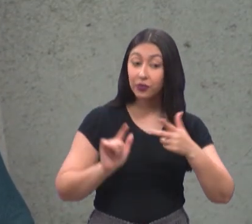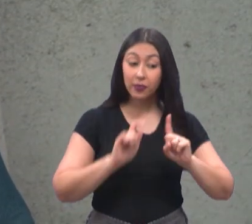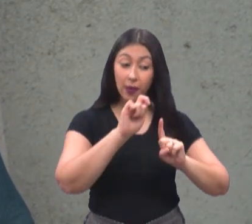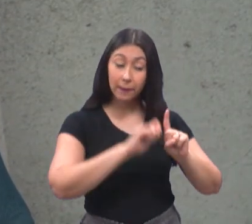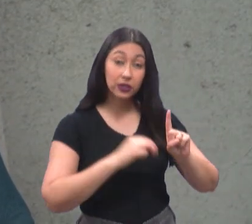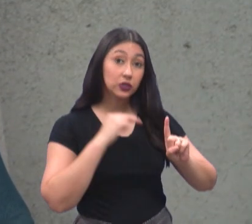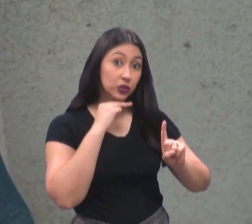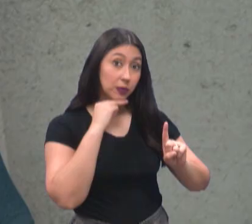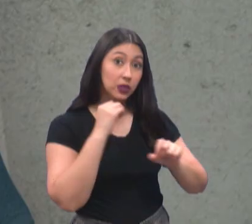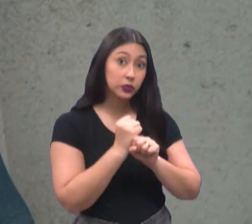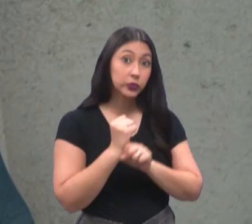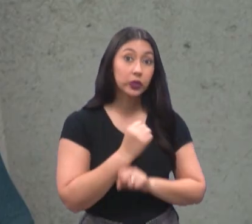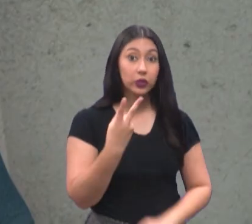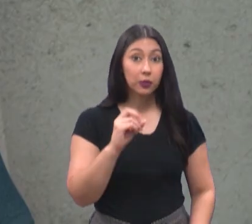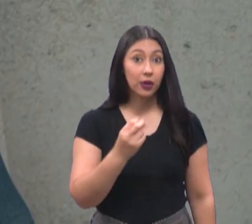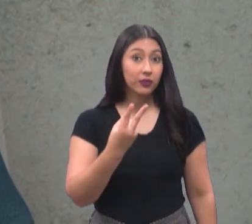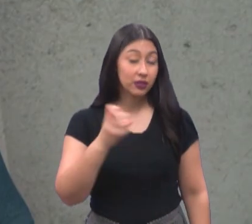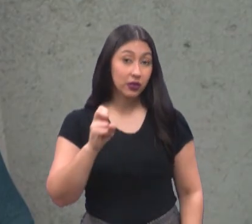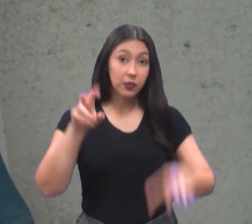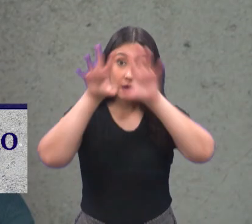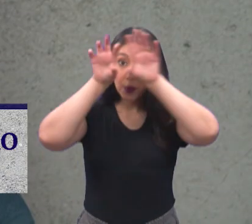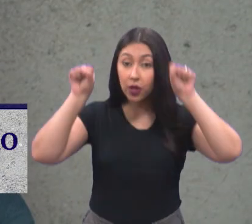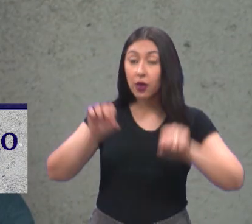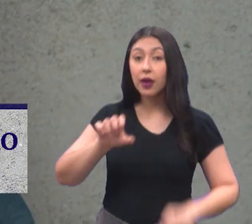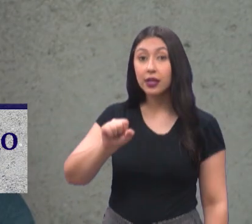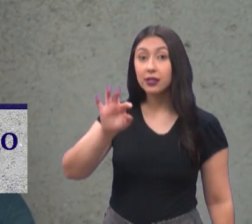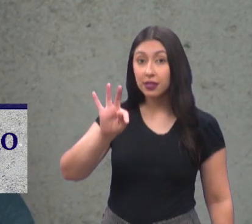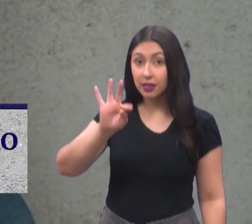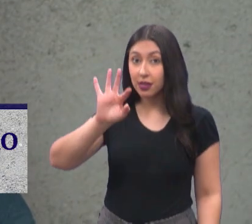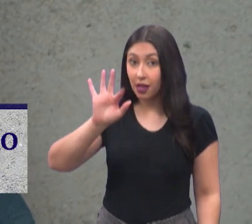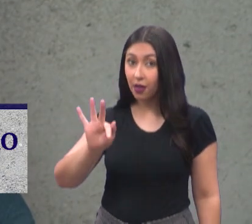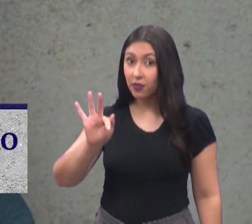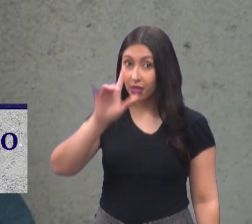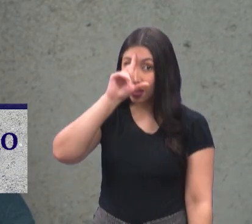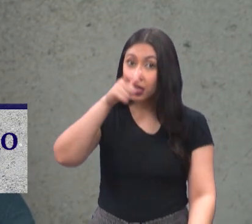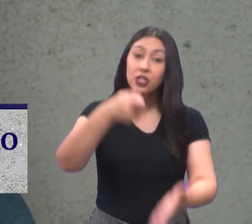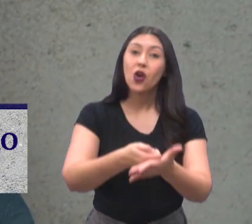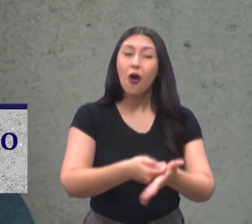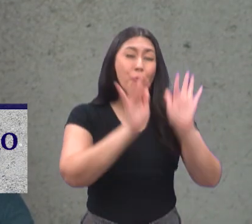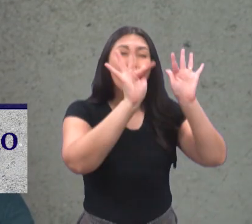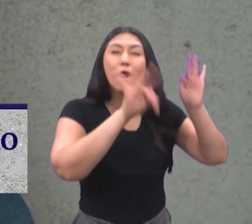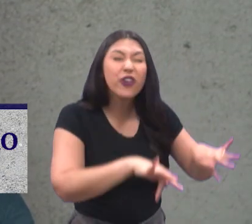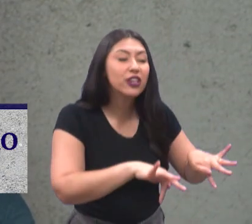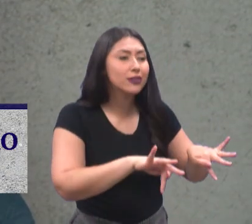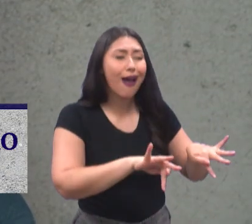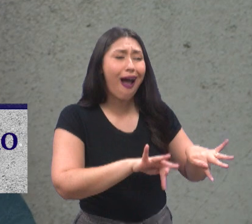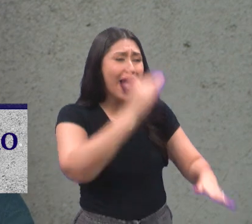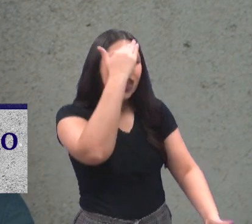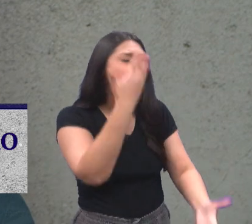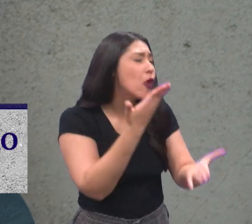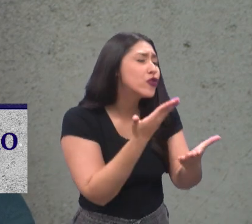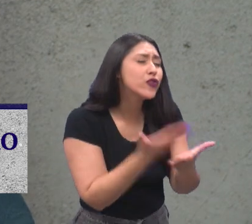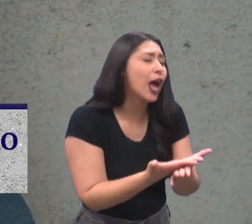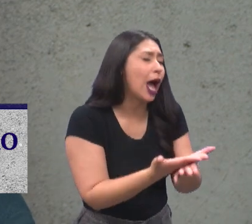ano de 2025, o STF decidiu por unanimidade acabar com a chamada presunção da boa-fé no